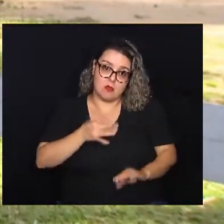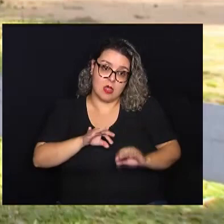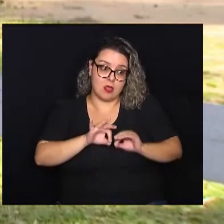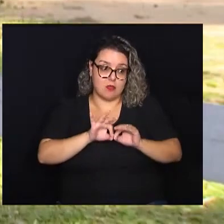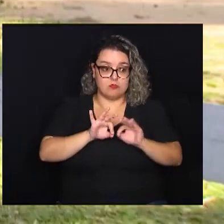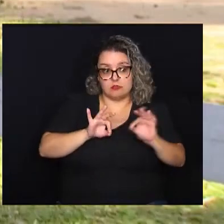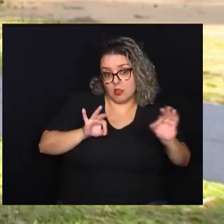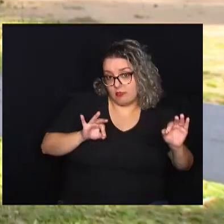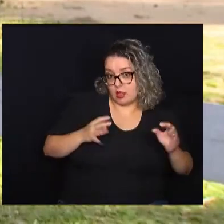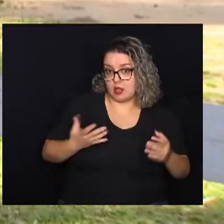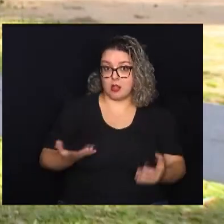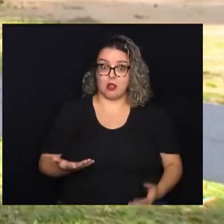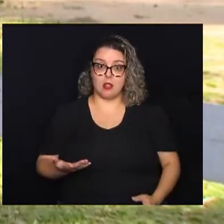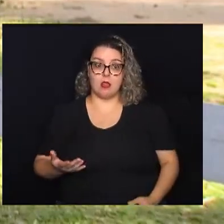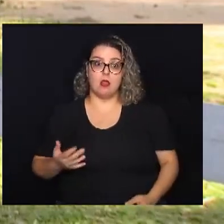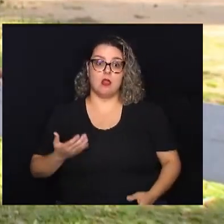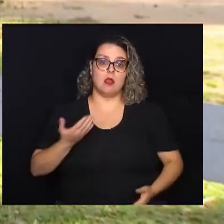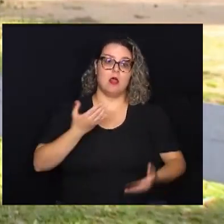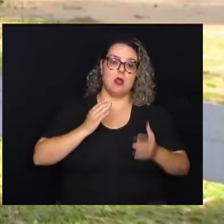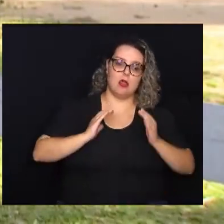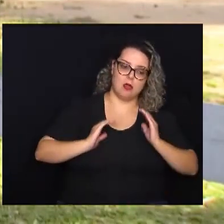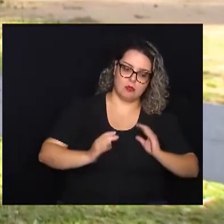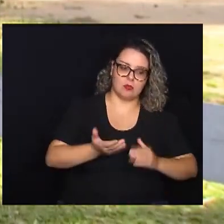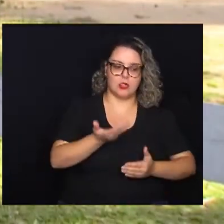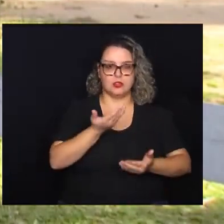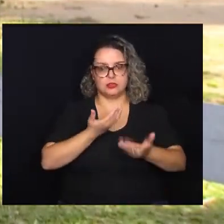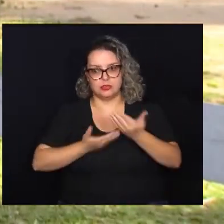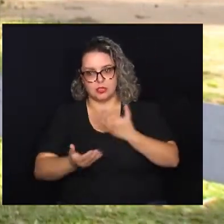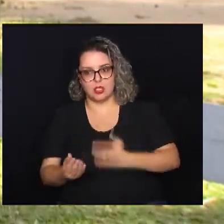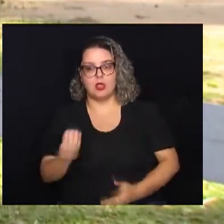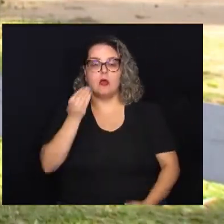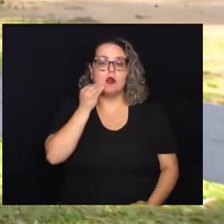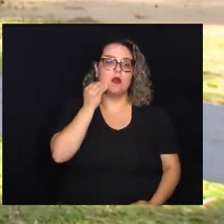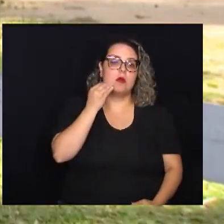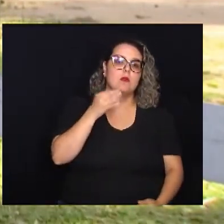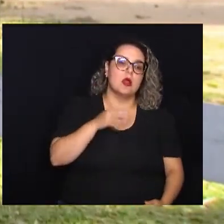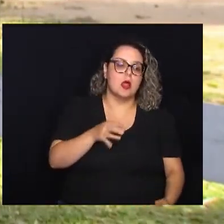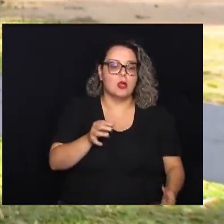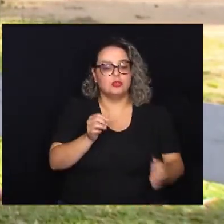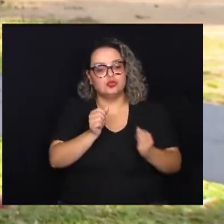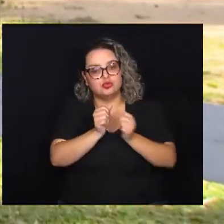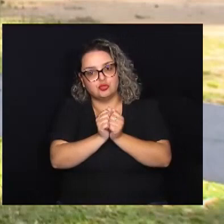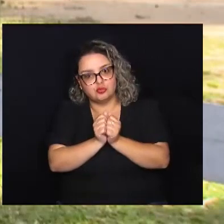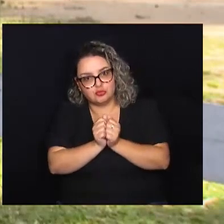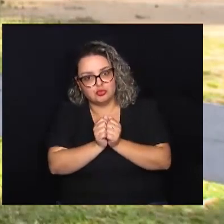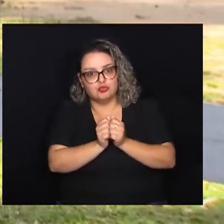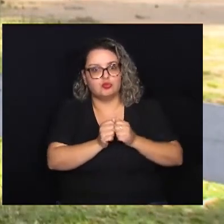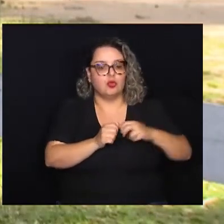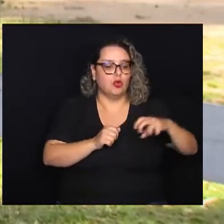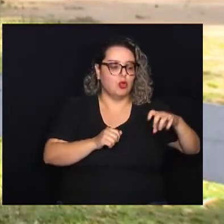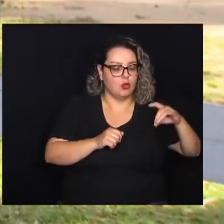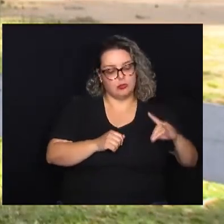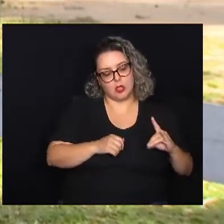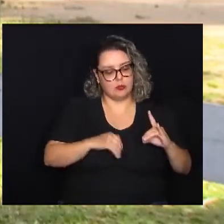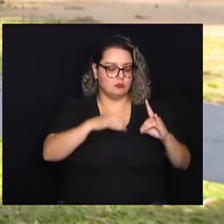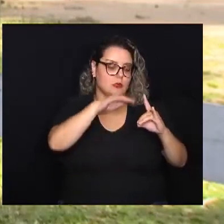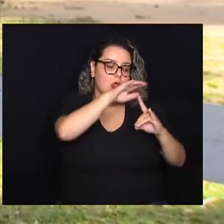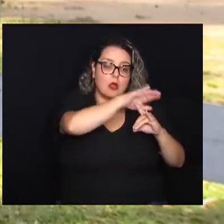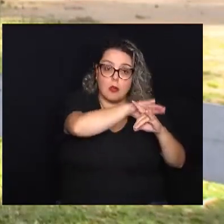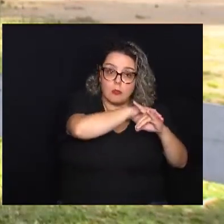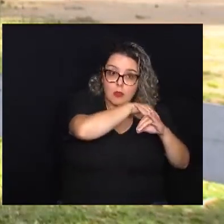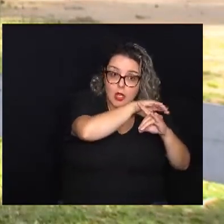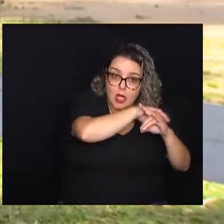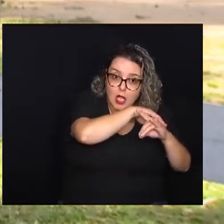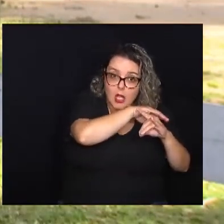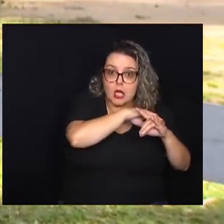tá fazendo toda aquela parte comportamental para tentar aproximar elas para a gente poder acariciar tem exemplares que deixa